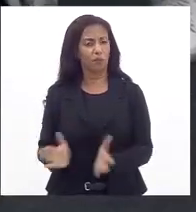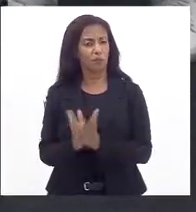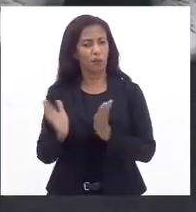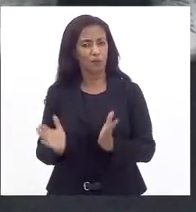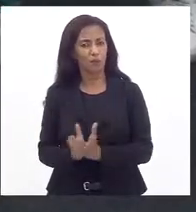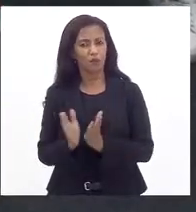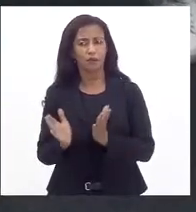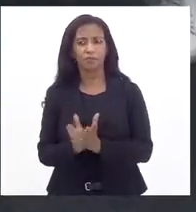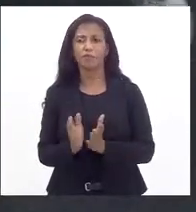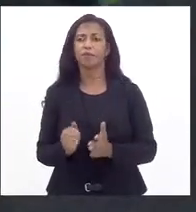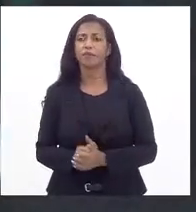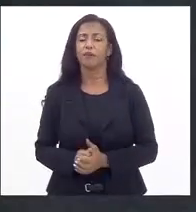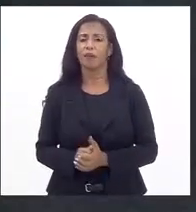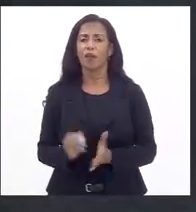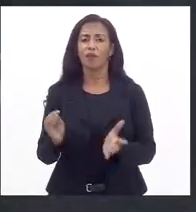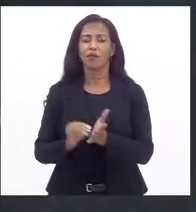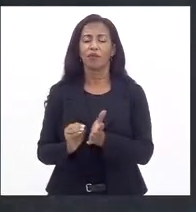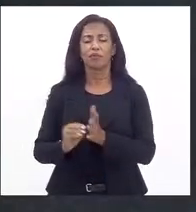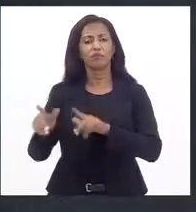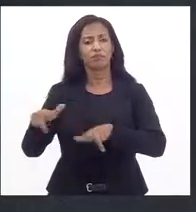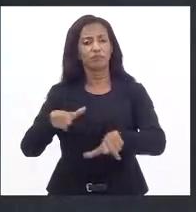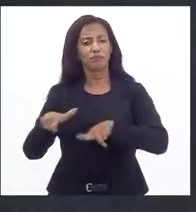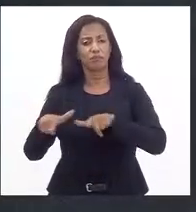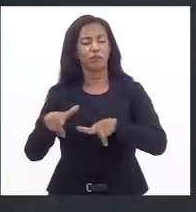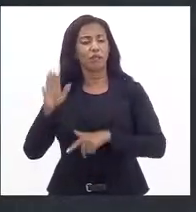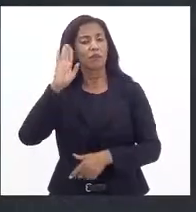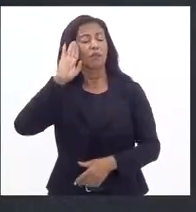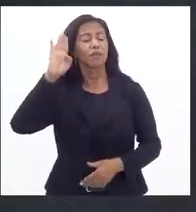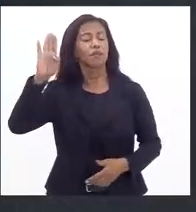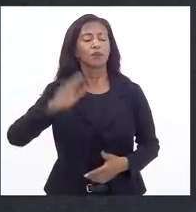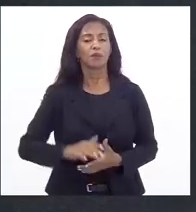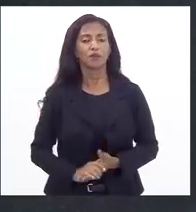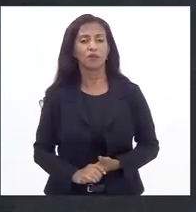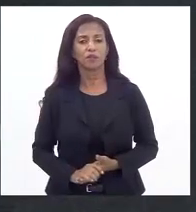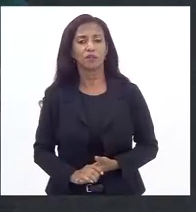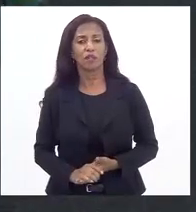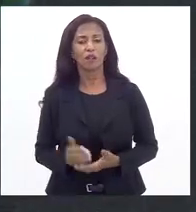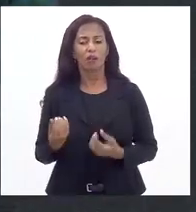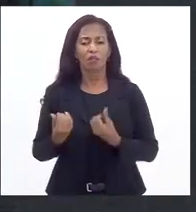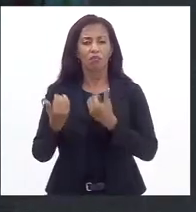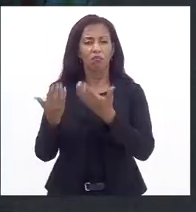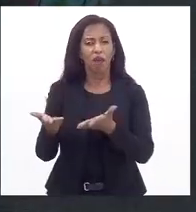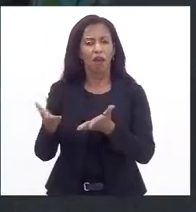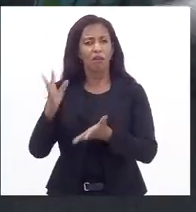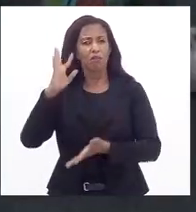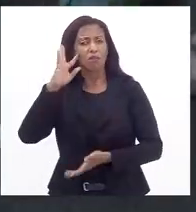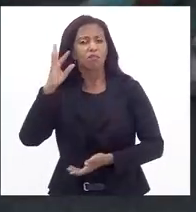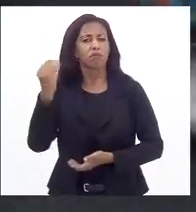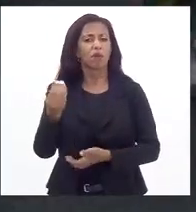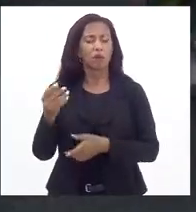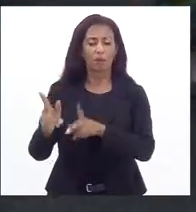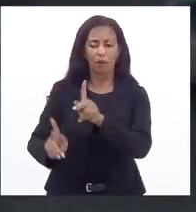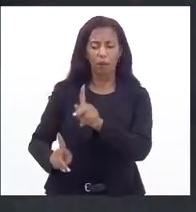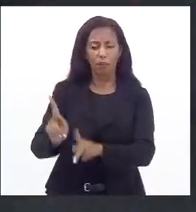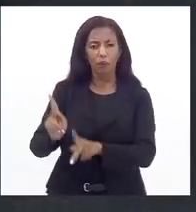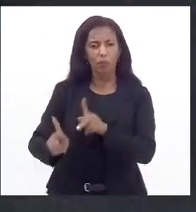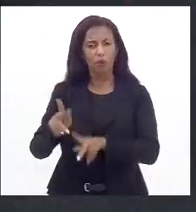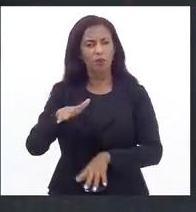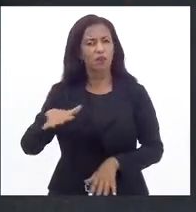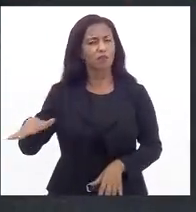miséria o desemprego e principalmente dar caminho para uma população